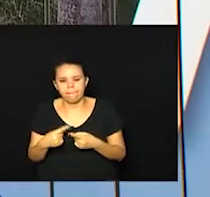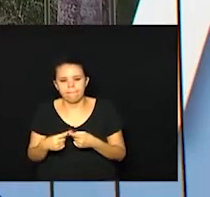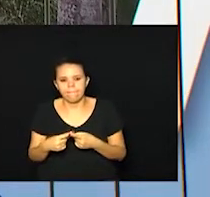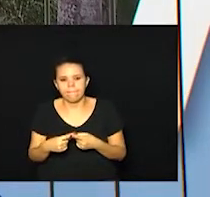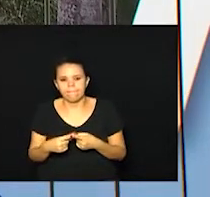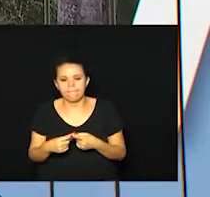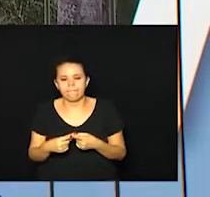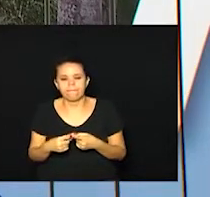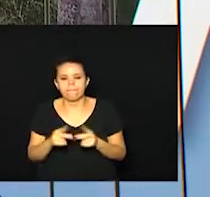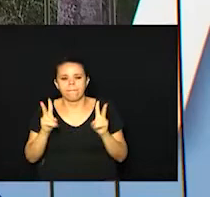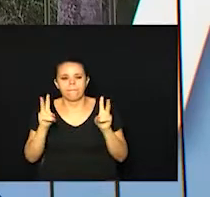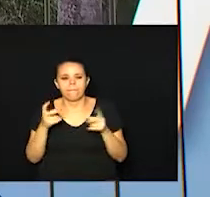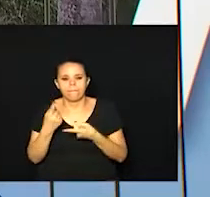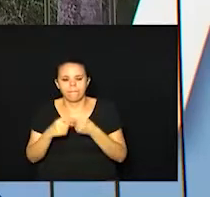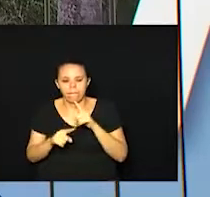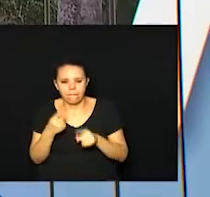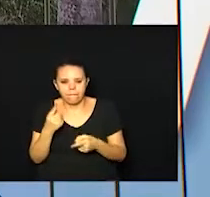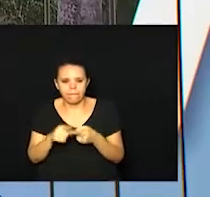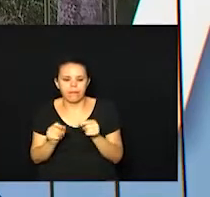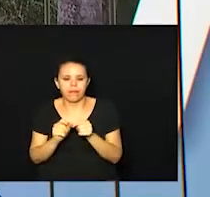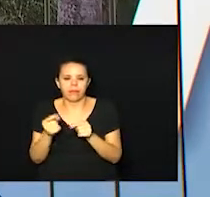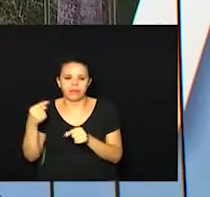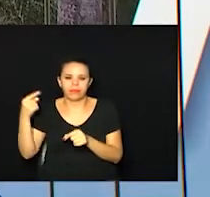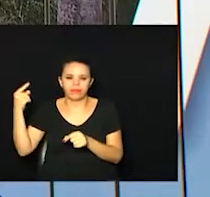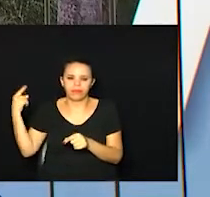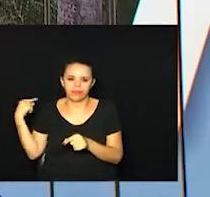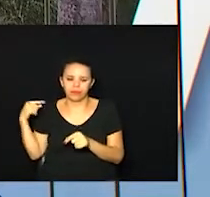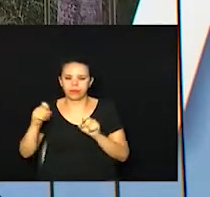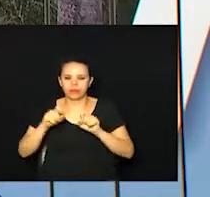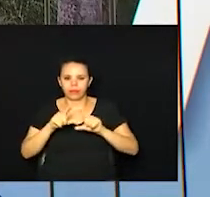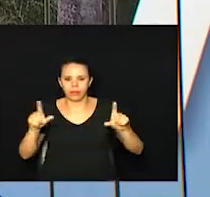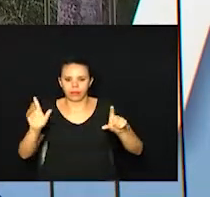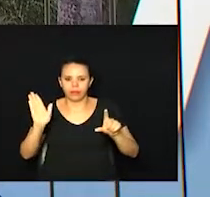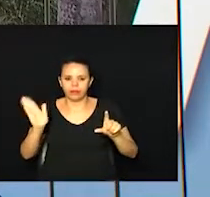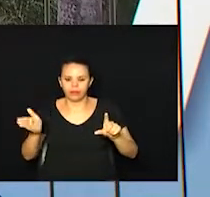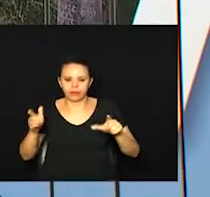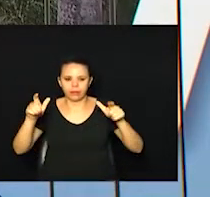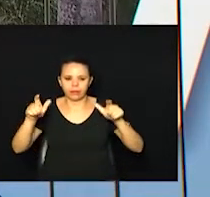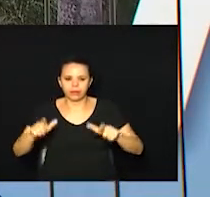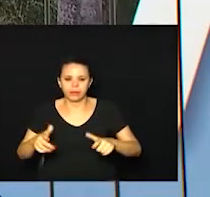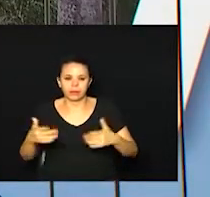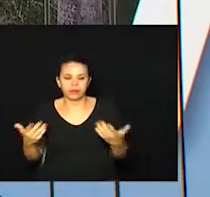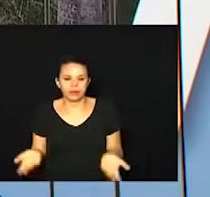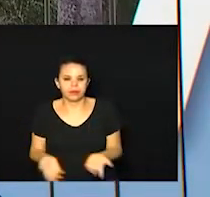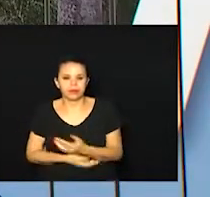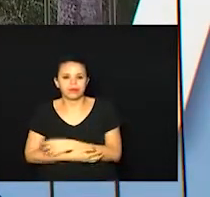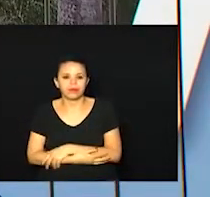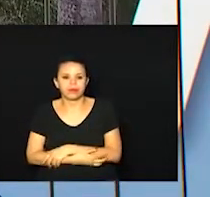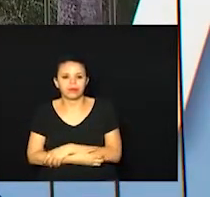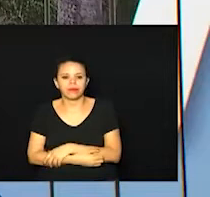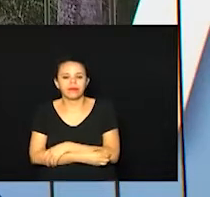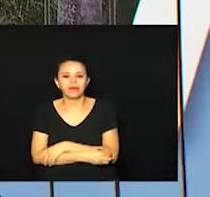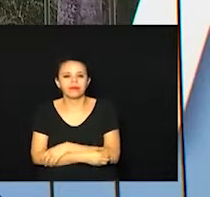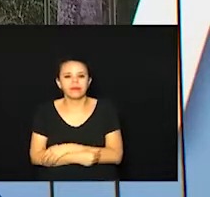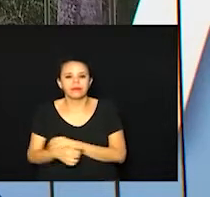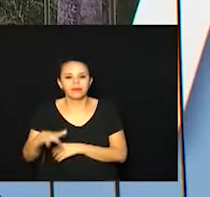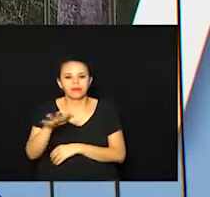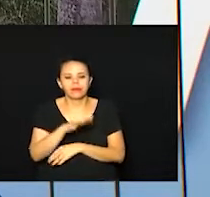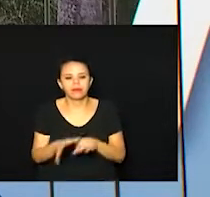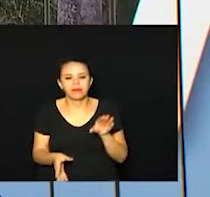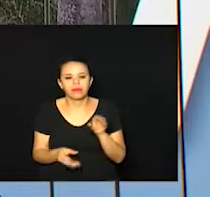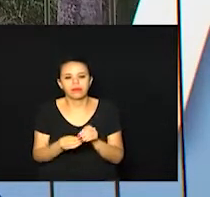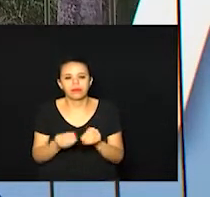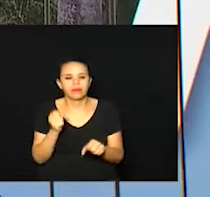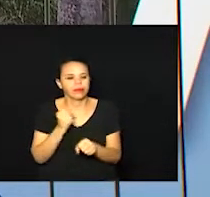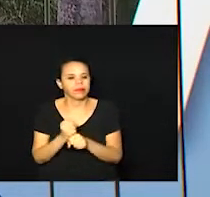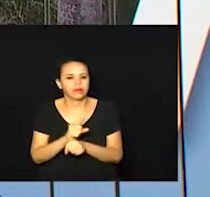essas tratativas tenham sido feitas, as placas já estavam no local, a área definida, a